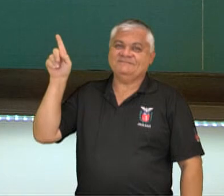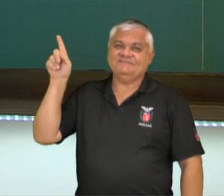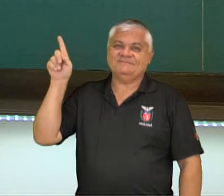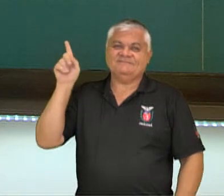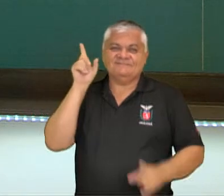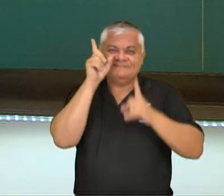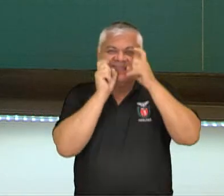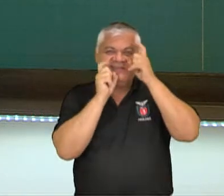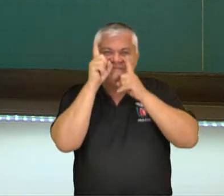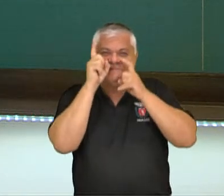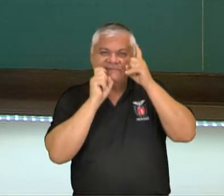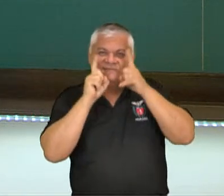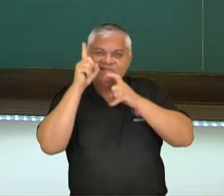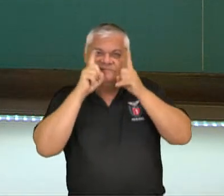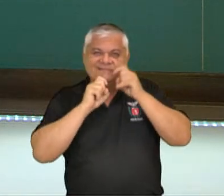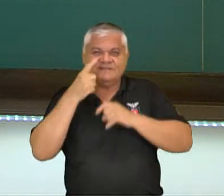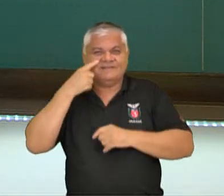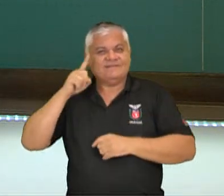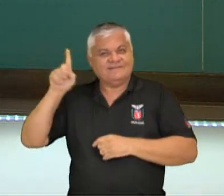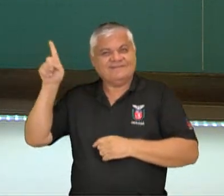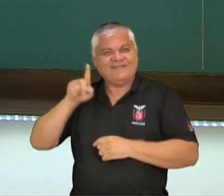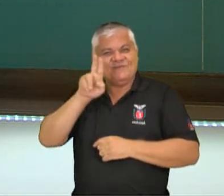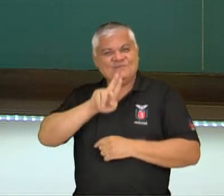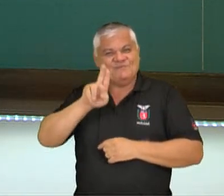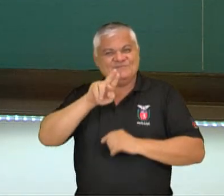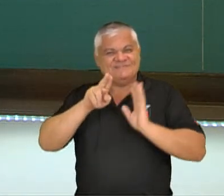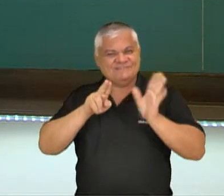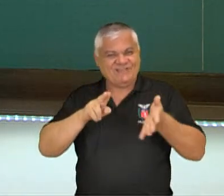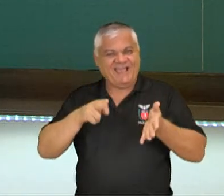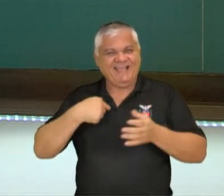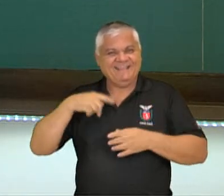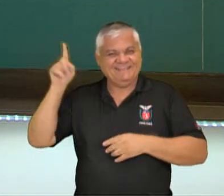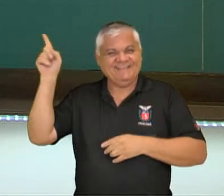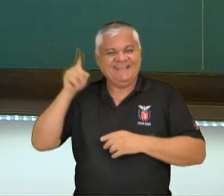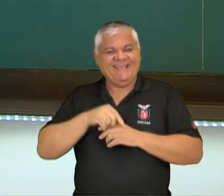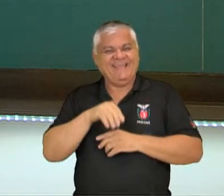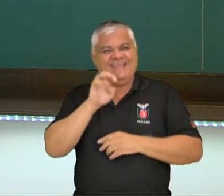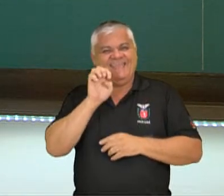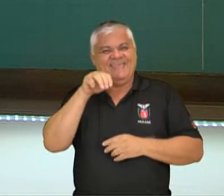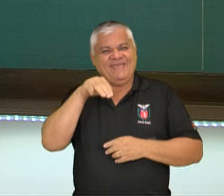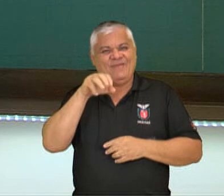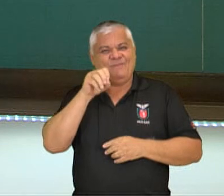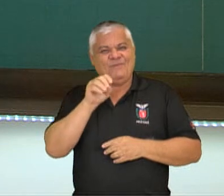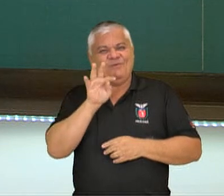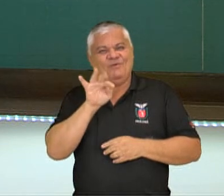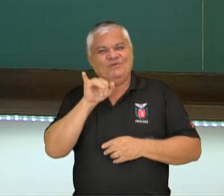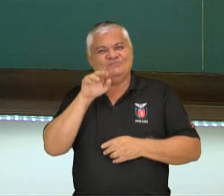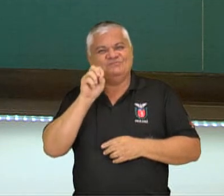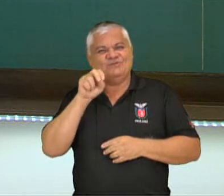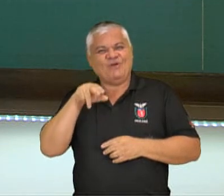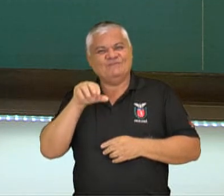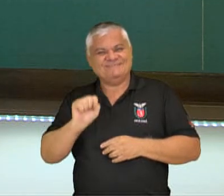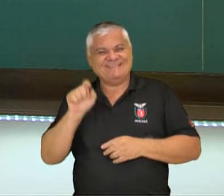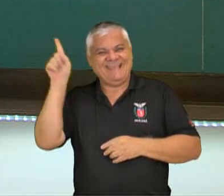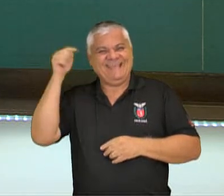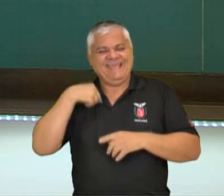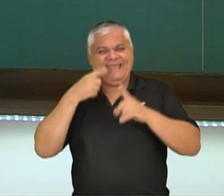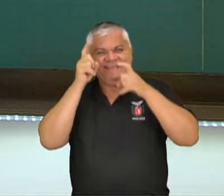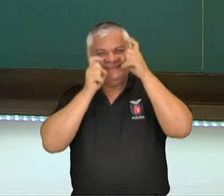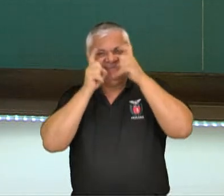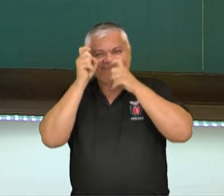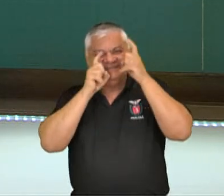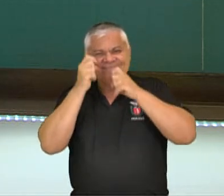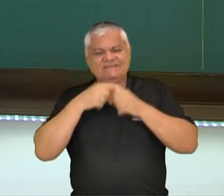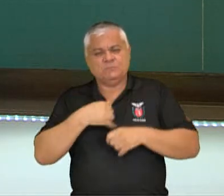Então eu aposto que você já deve ter usado muitos emojis para mostrar para os seus amigos, para os seus colegas, se você